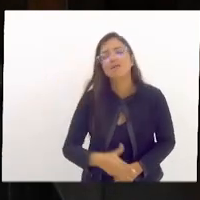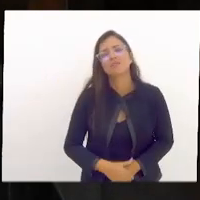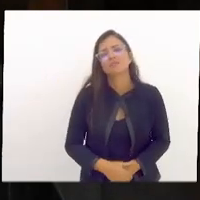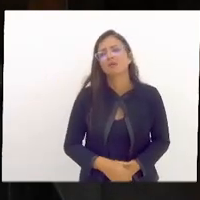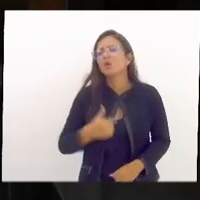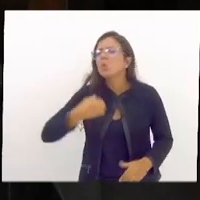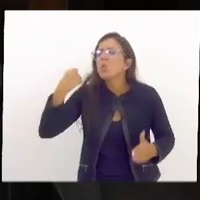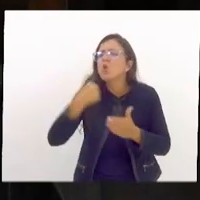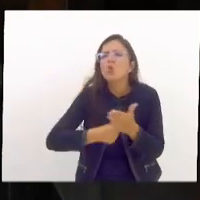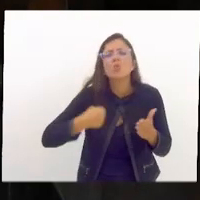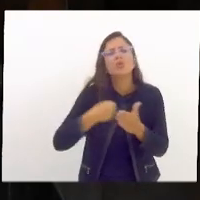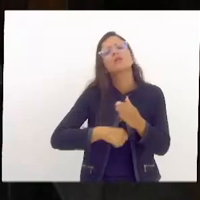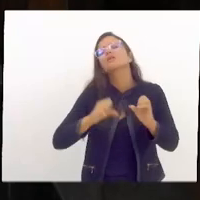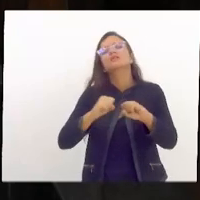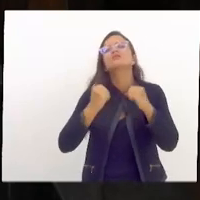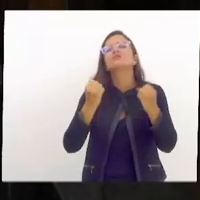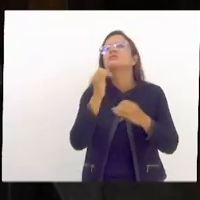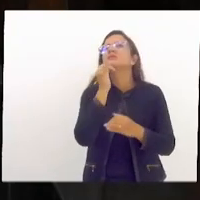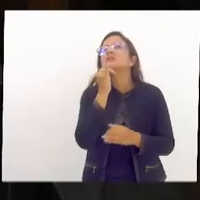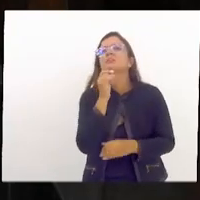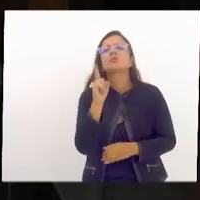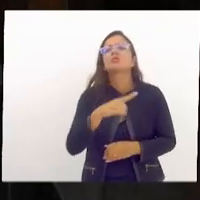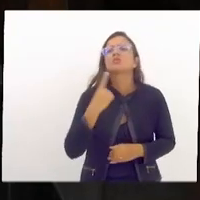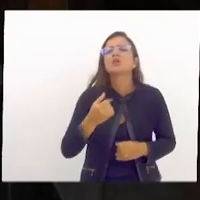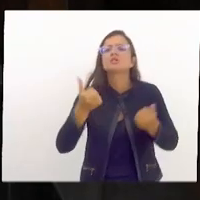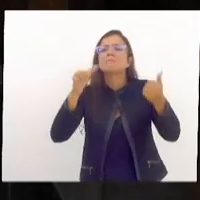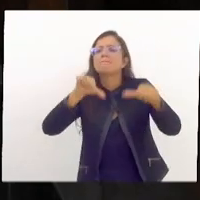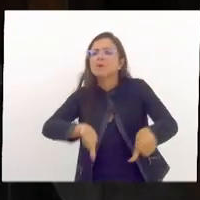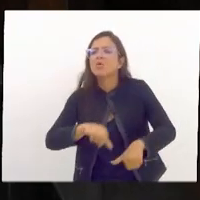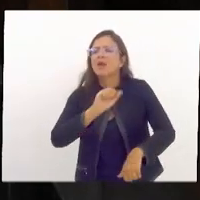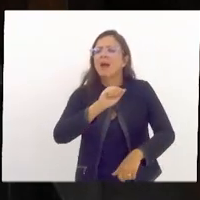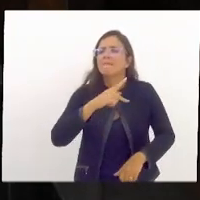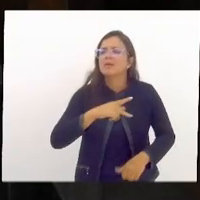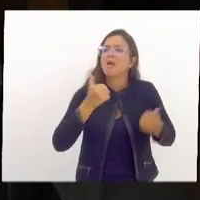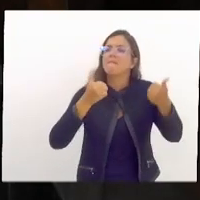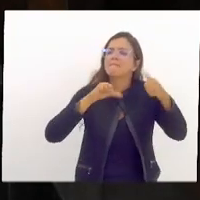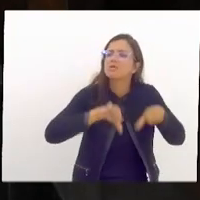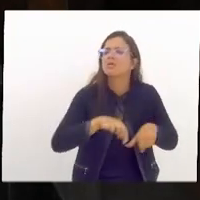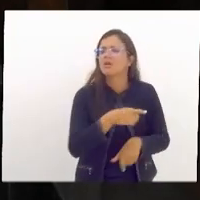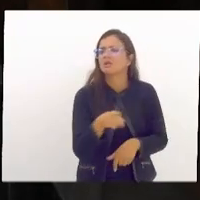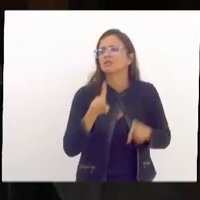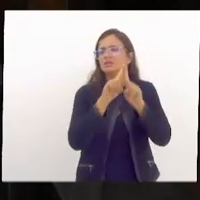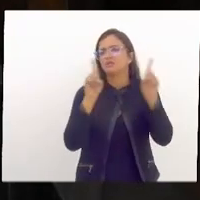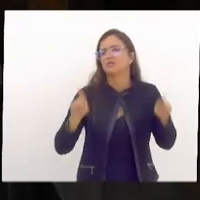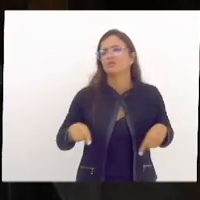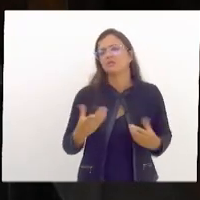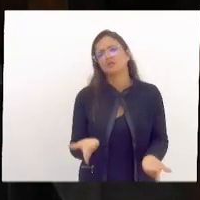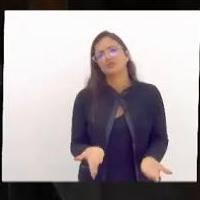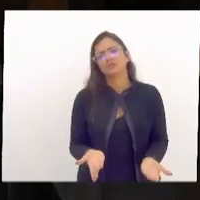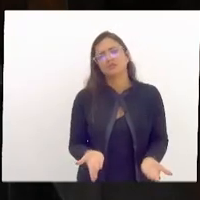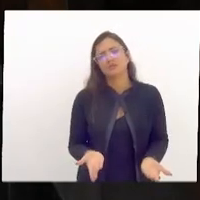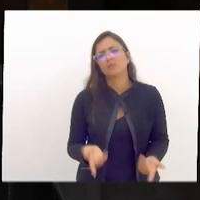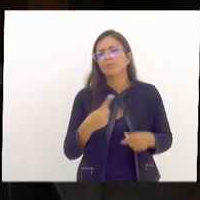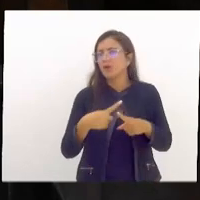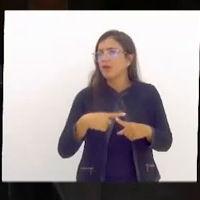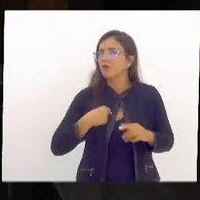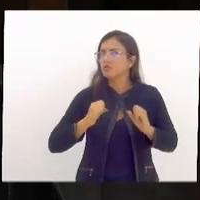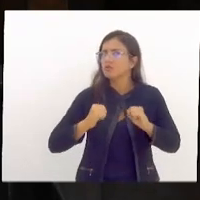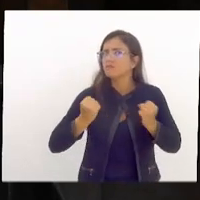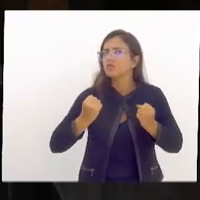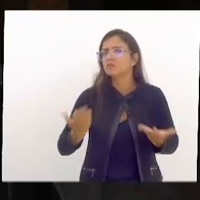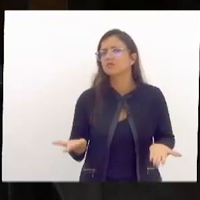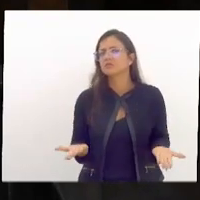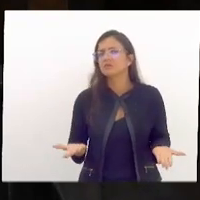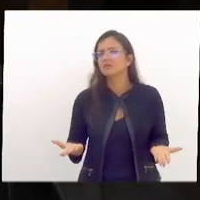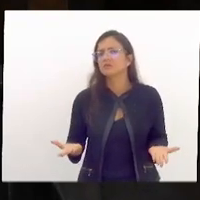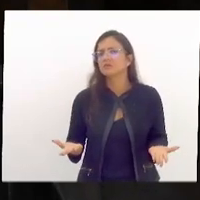não piorasse a aposentadoria do conjunto dos servidores, porque eu defendo que todos